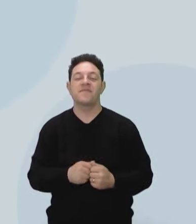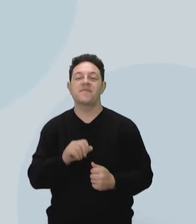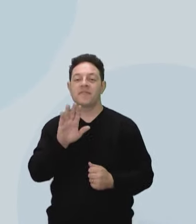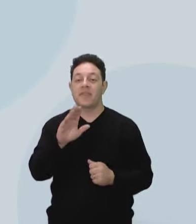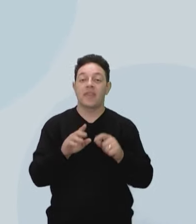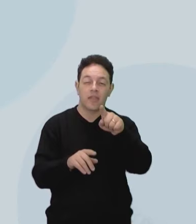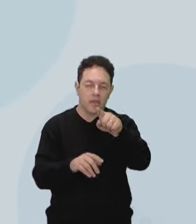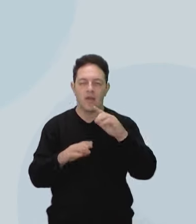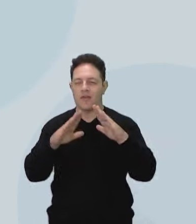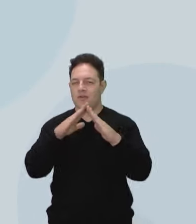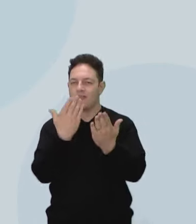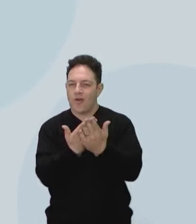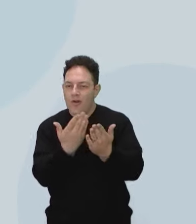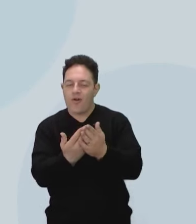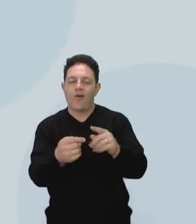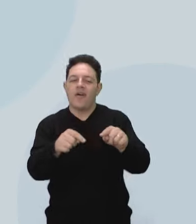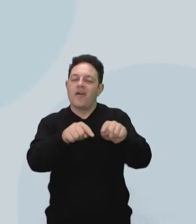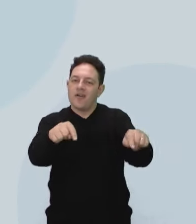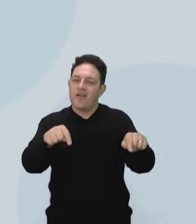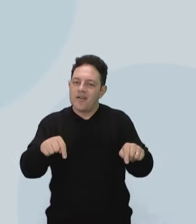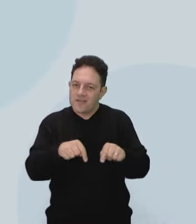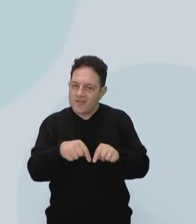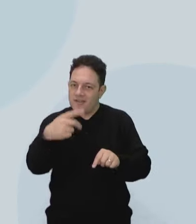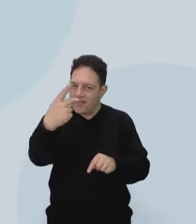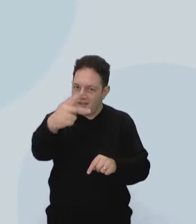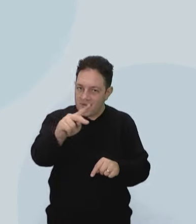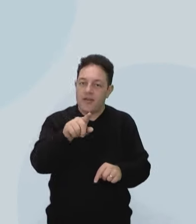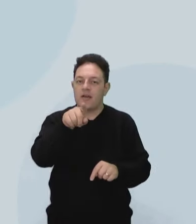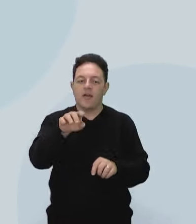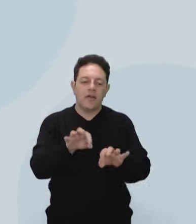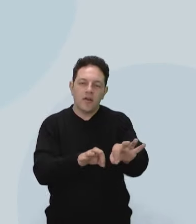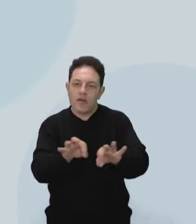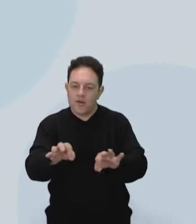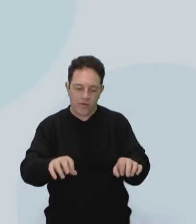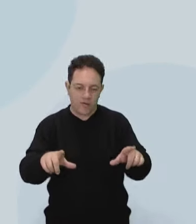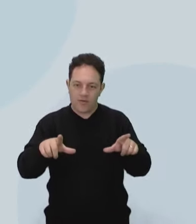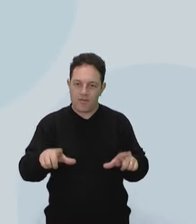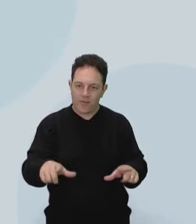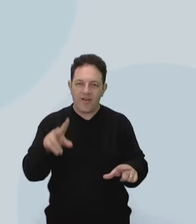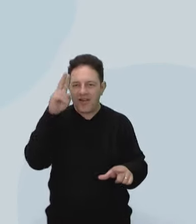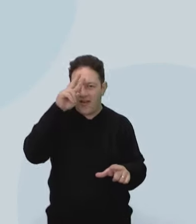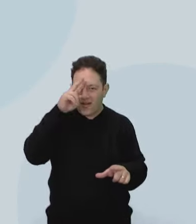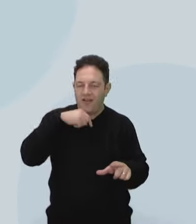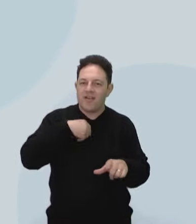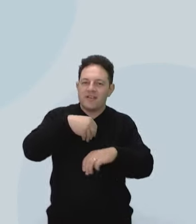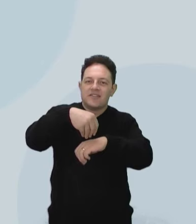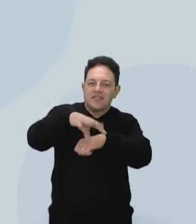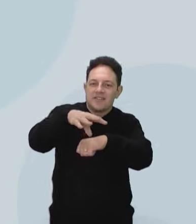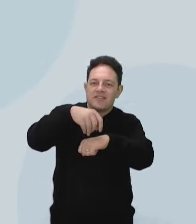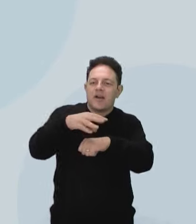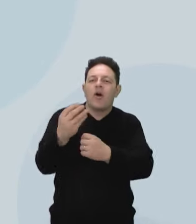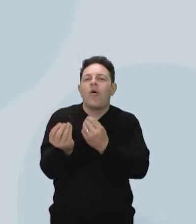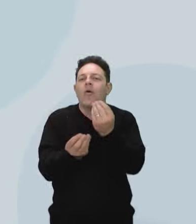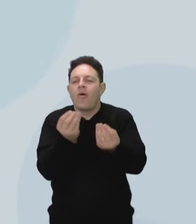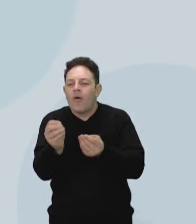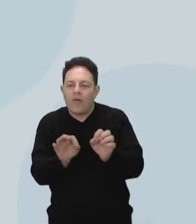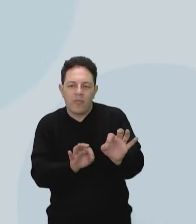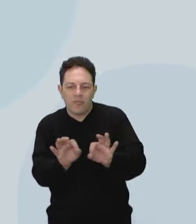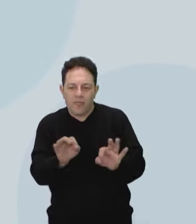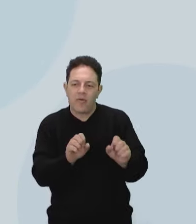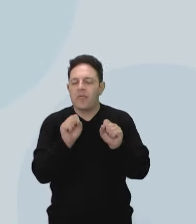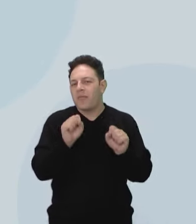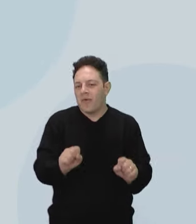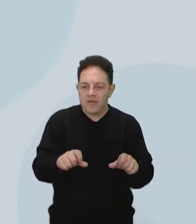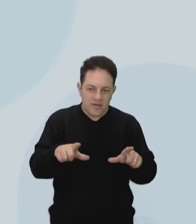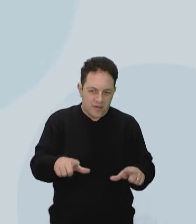na escola, né, na sala de vocês tiveram que montar um tabuleiro. Eu dei até dicas, né, de como poderia ser o tabuleiro. Poderia